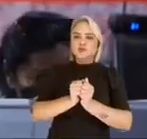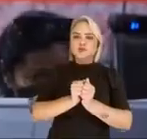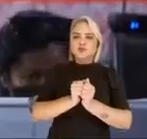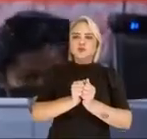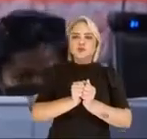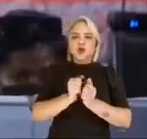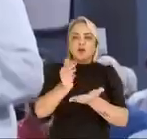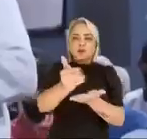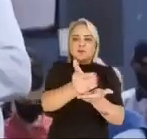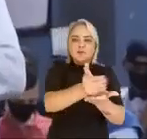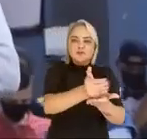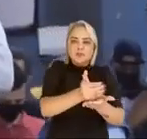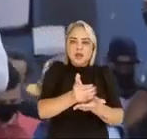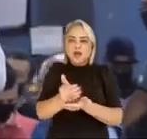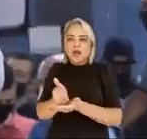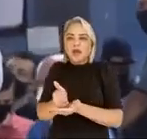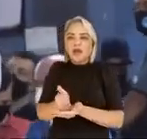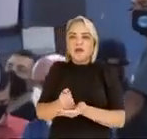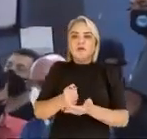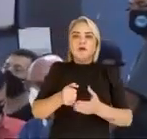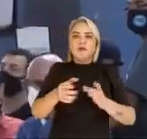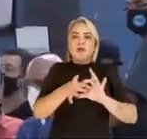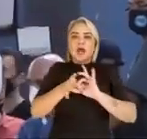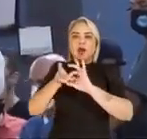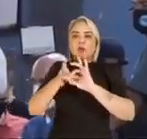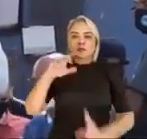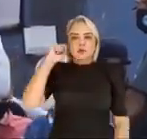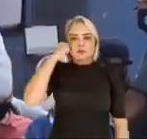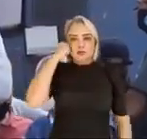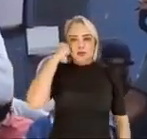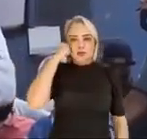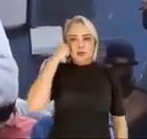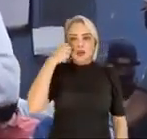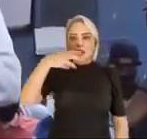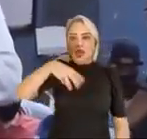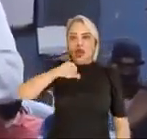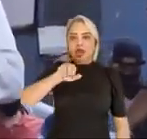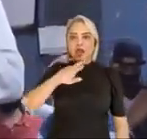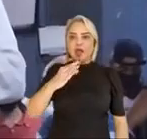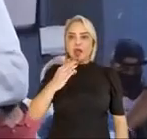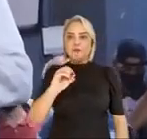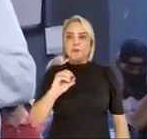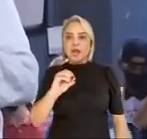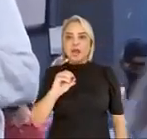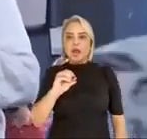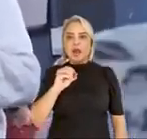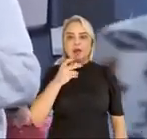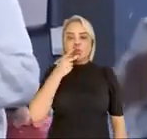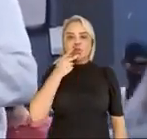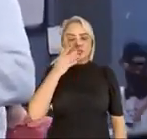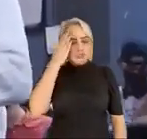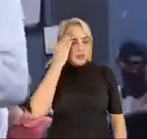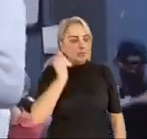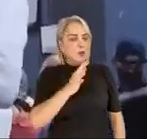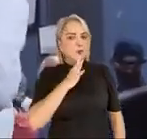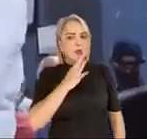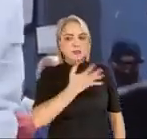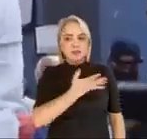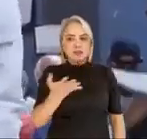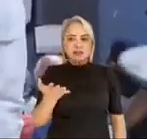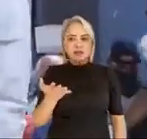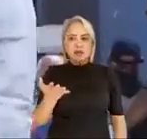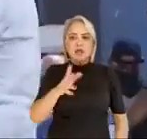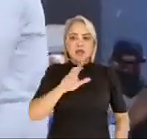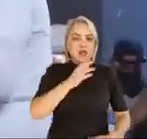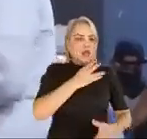arrecadação foi para a Coalizão Negra. E eu queria, Marco Aurélio, que você pudesse vir aqui na frente para as pessoas saberem que os catadores